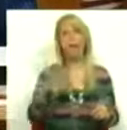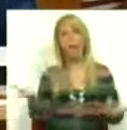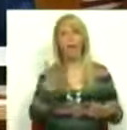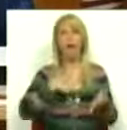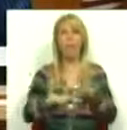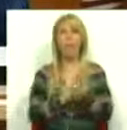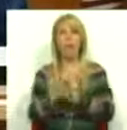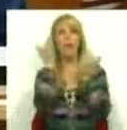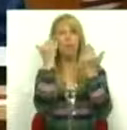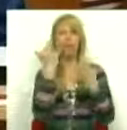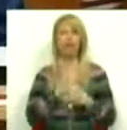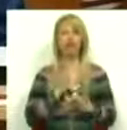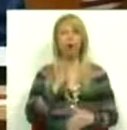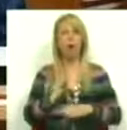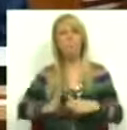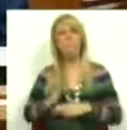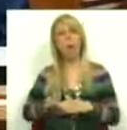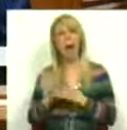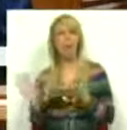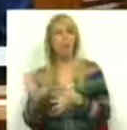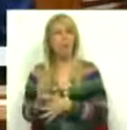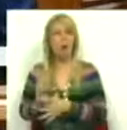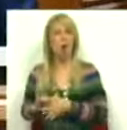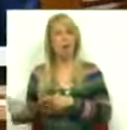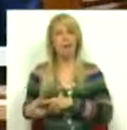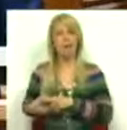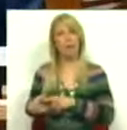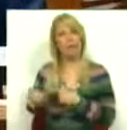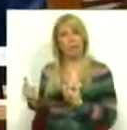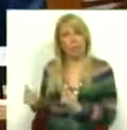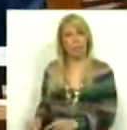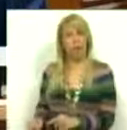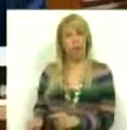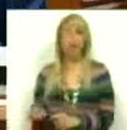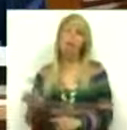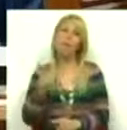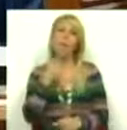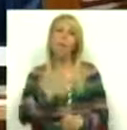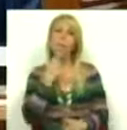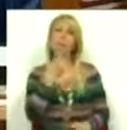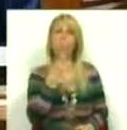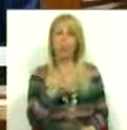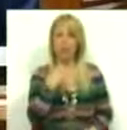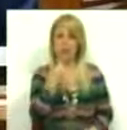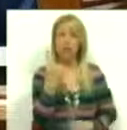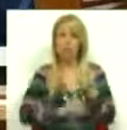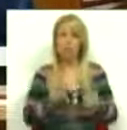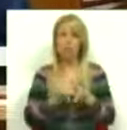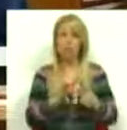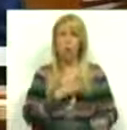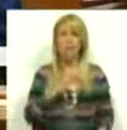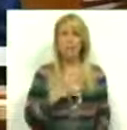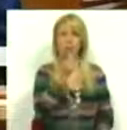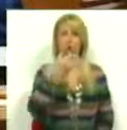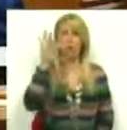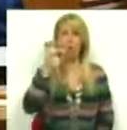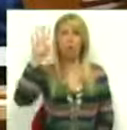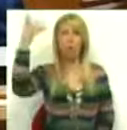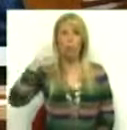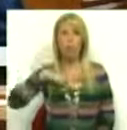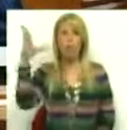e conveniente aos interesses do momento, conviria perguntar se terão dito alguma coisa em dezembro de 2008, quando em